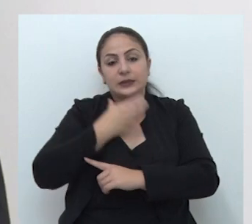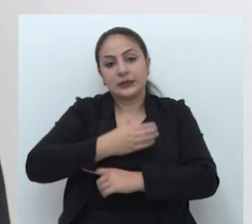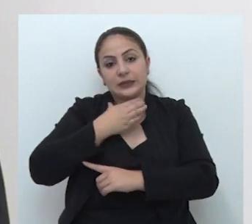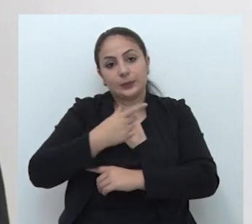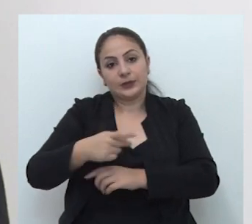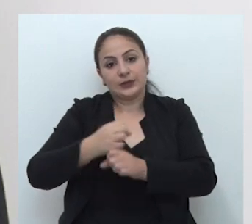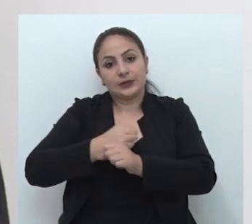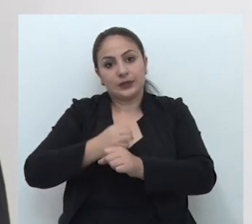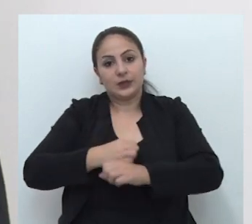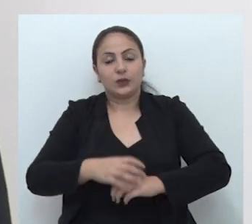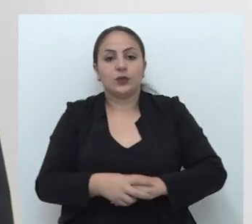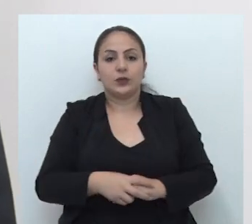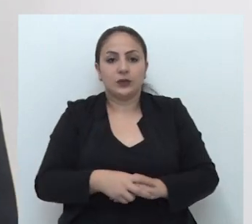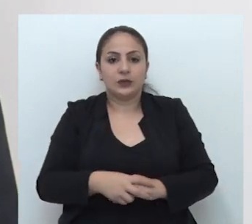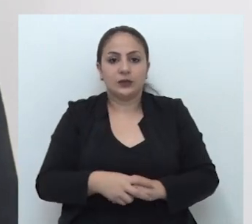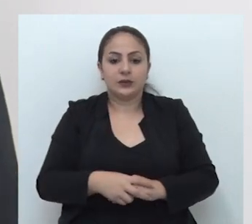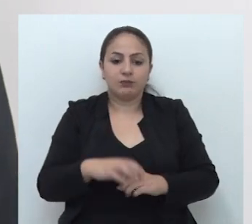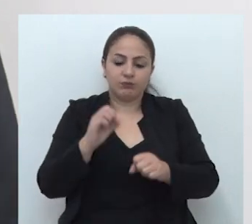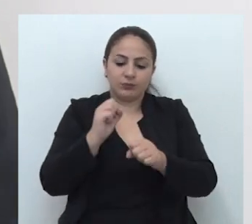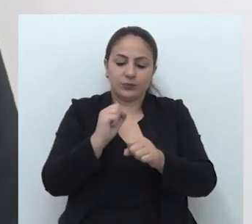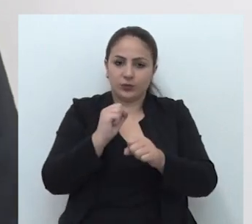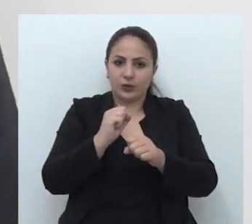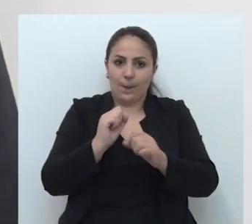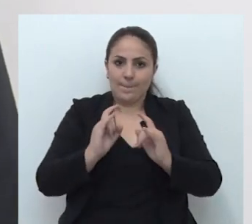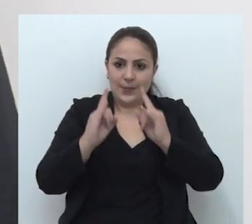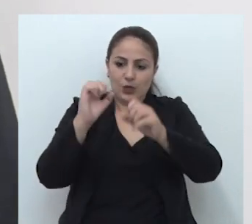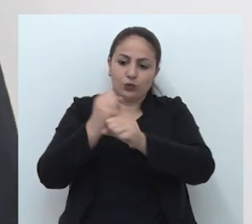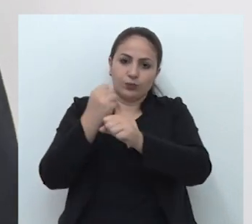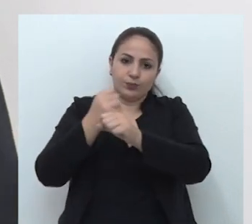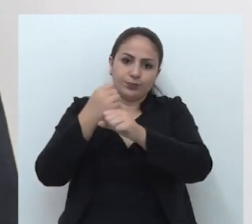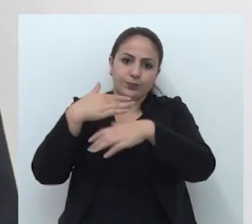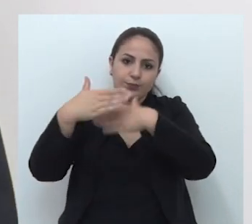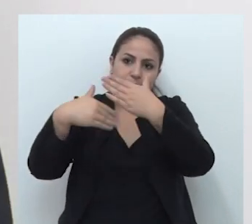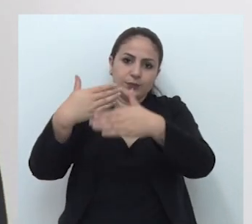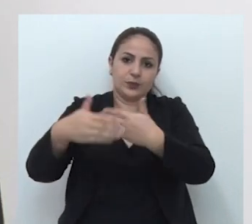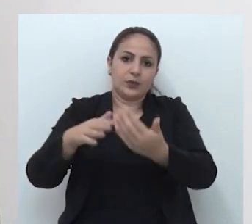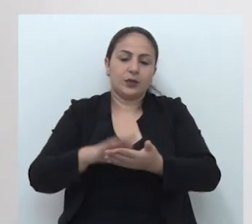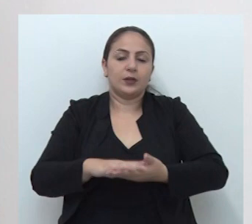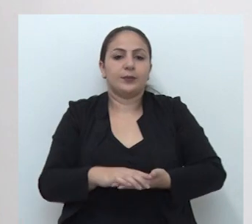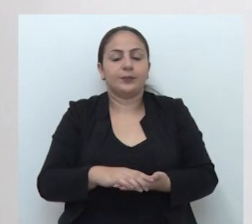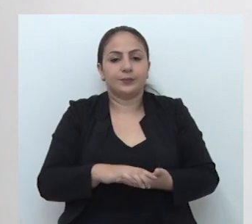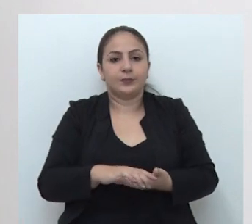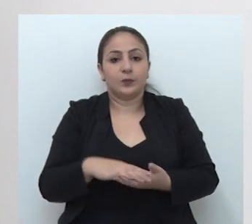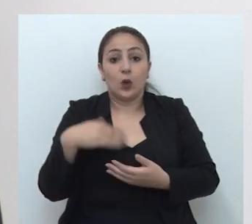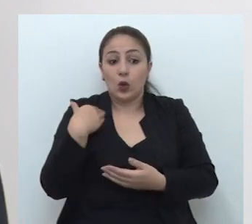desse ano. O prédio está sendo construído lá, está sendo reformado, adaptado para isso.